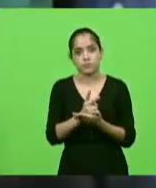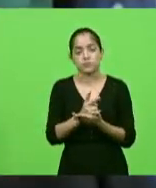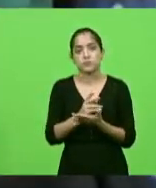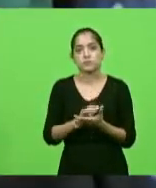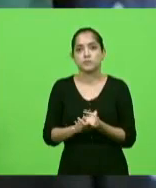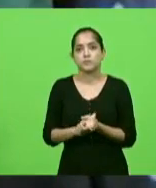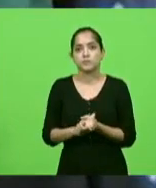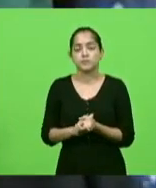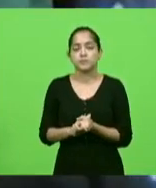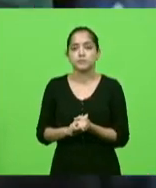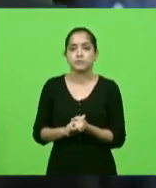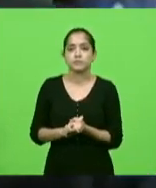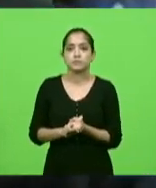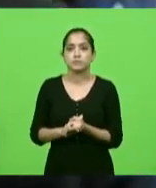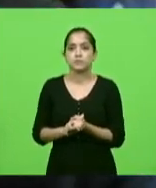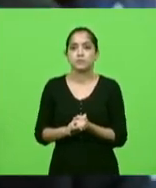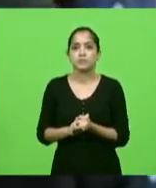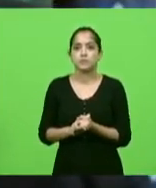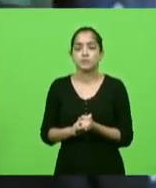né